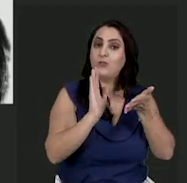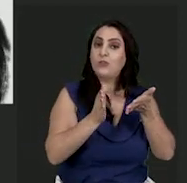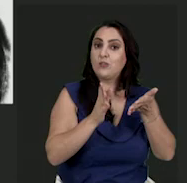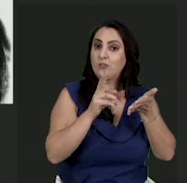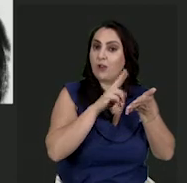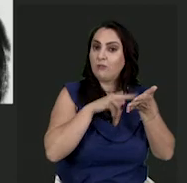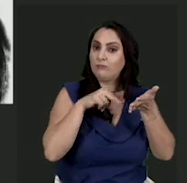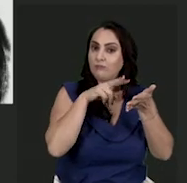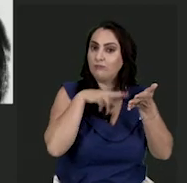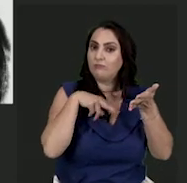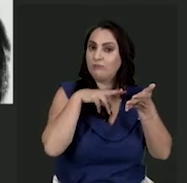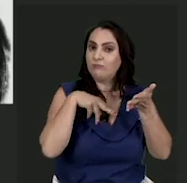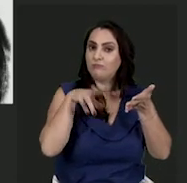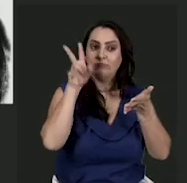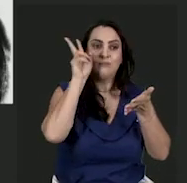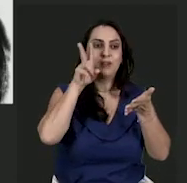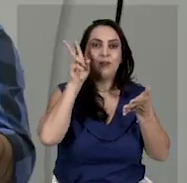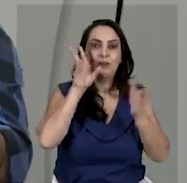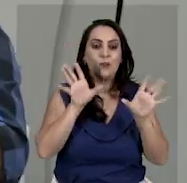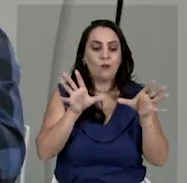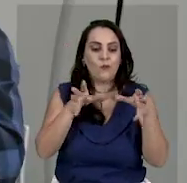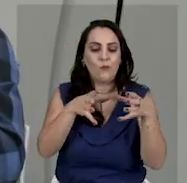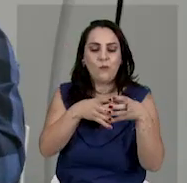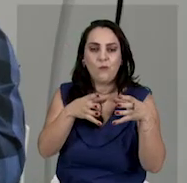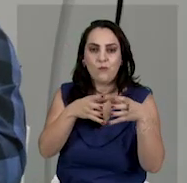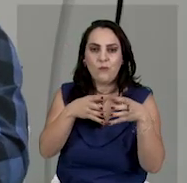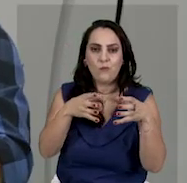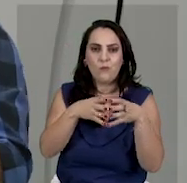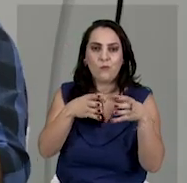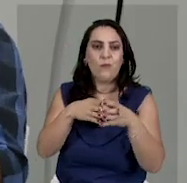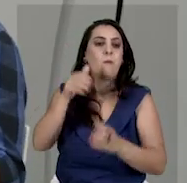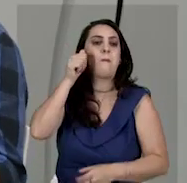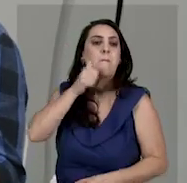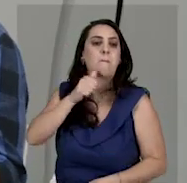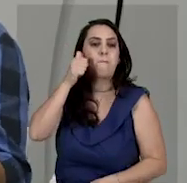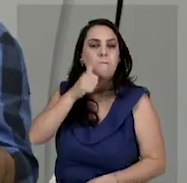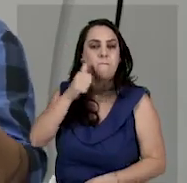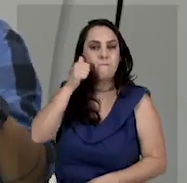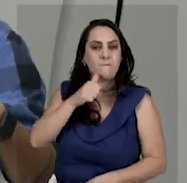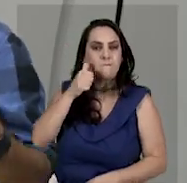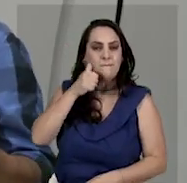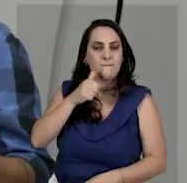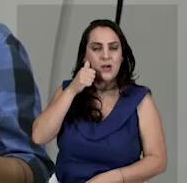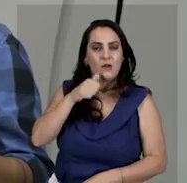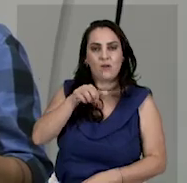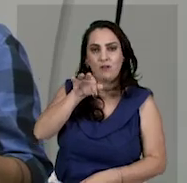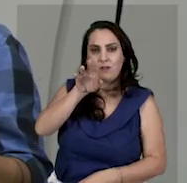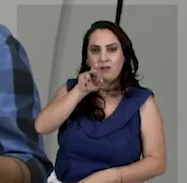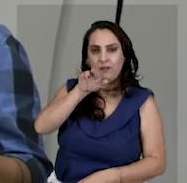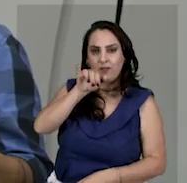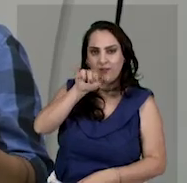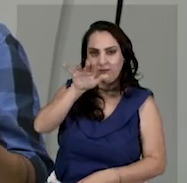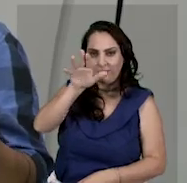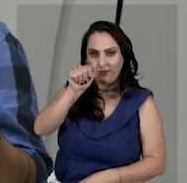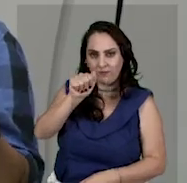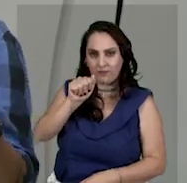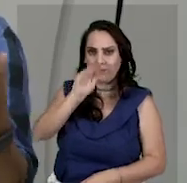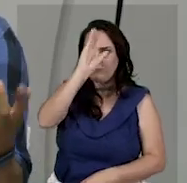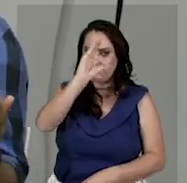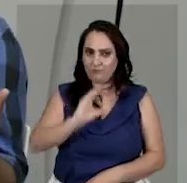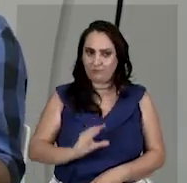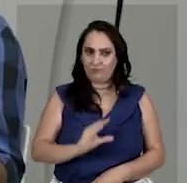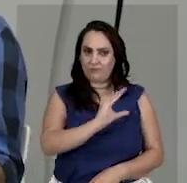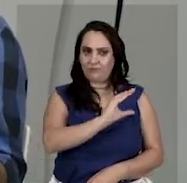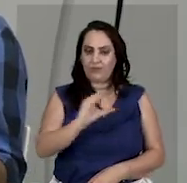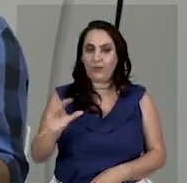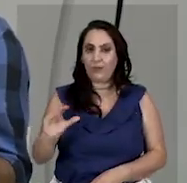de um grupo de freiras que acolhiam aquelas crianças que eram abandonadas, porque os surdos, como crianças